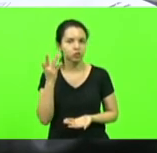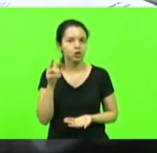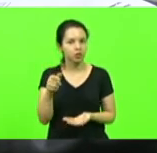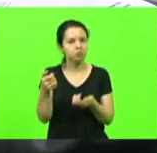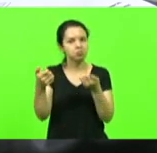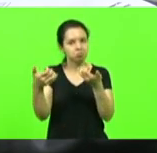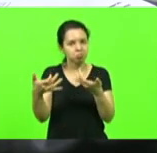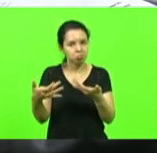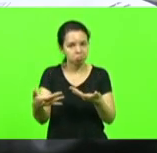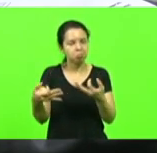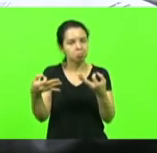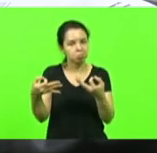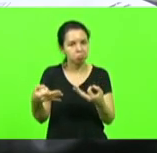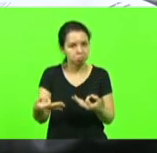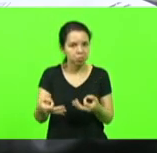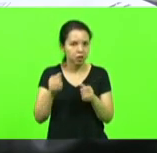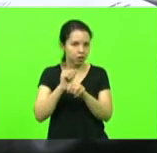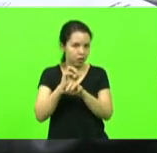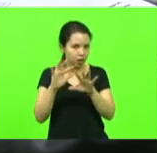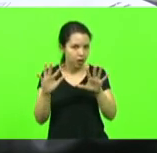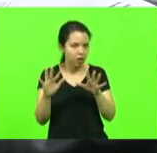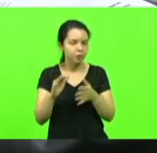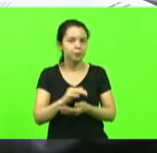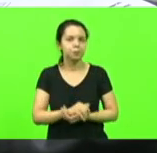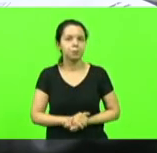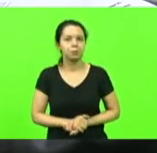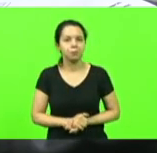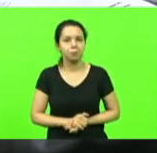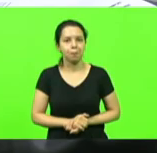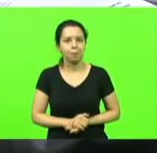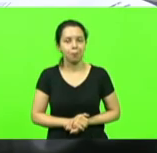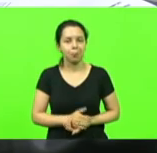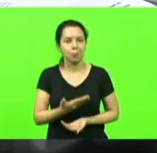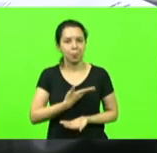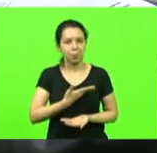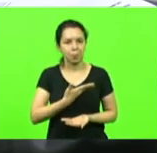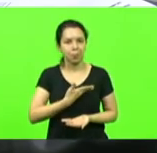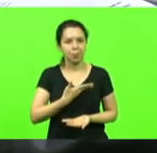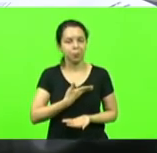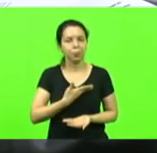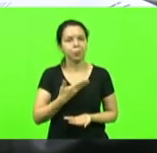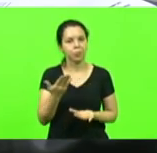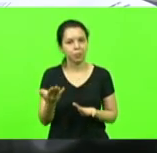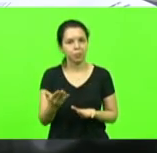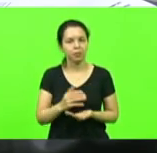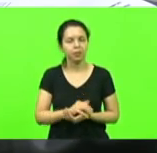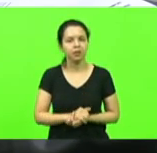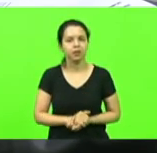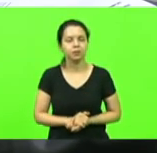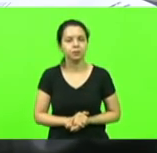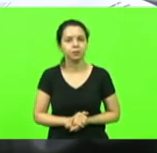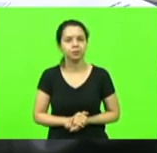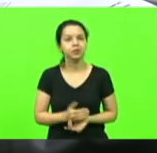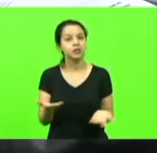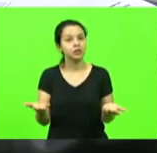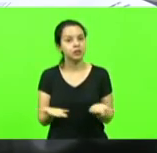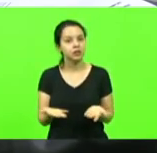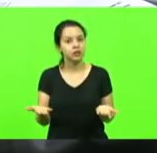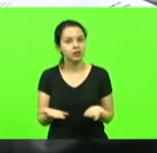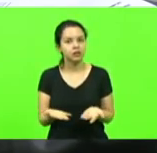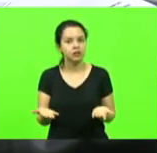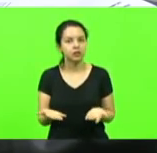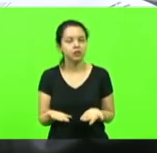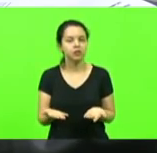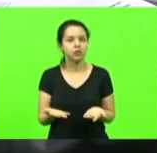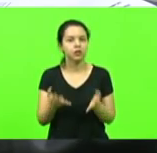explicativo a descrição do nosso amigo Jean. Agora vamos ouvir a